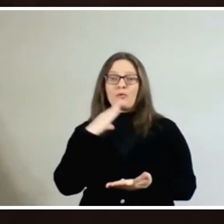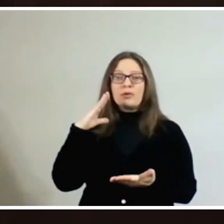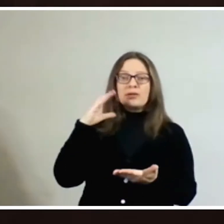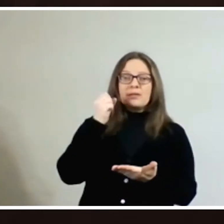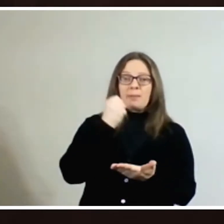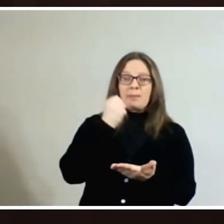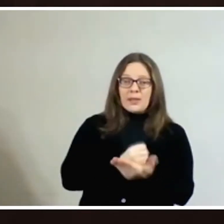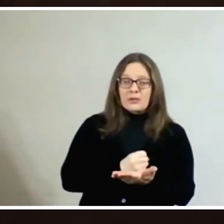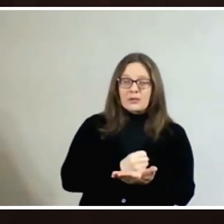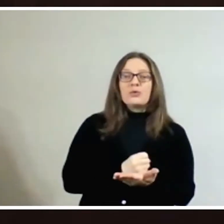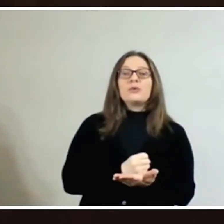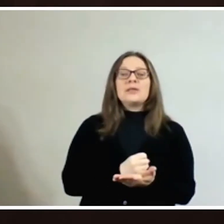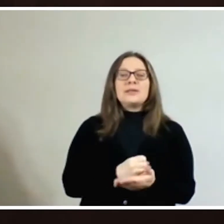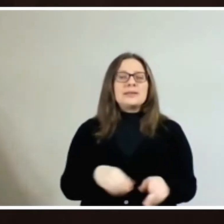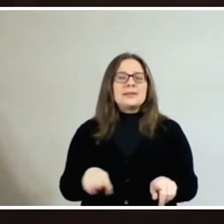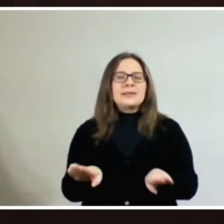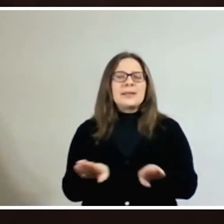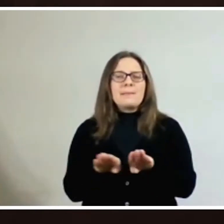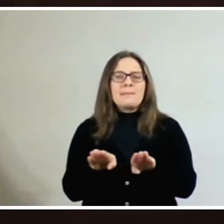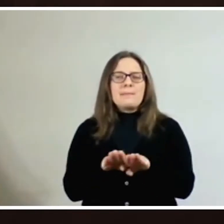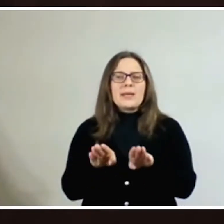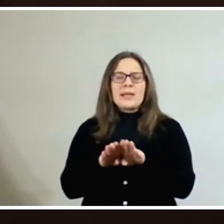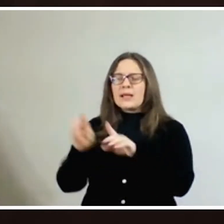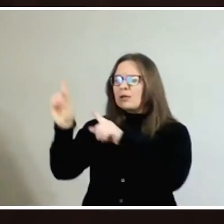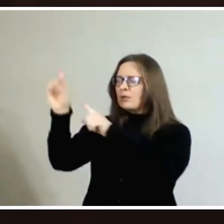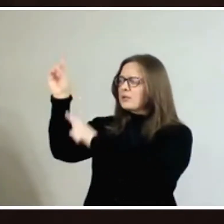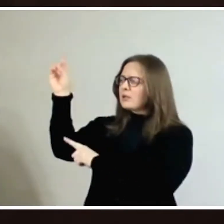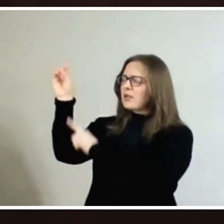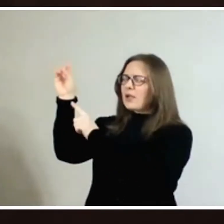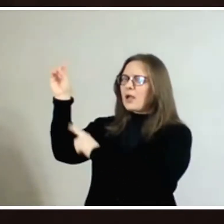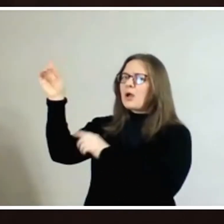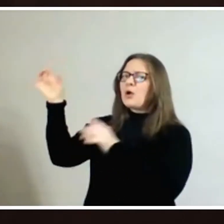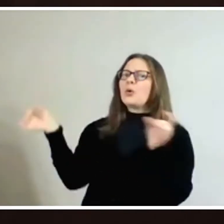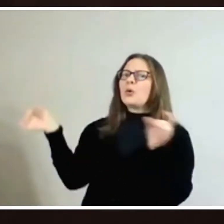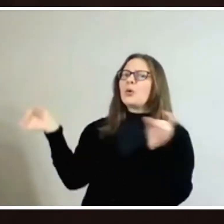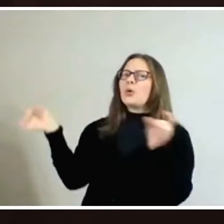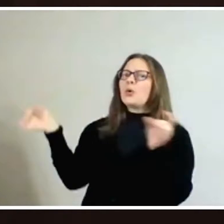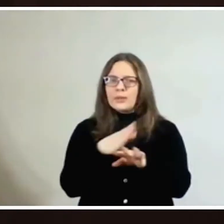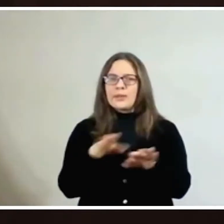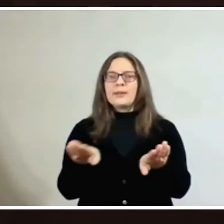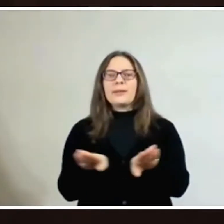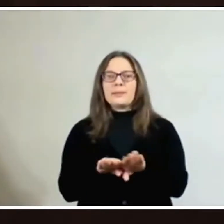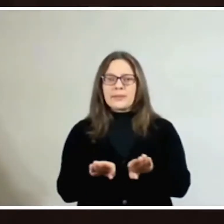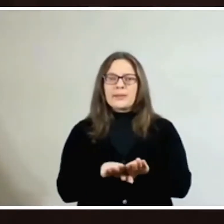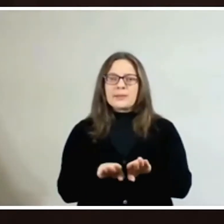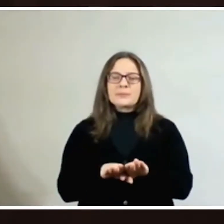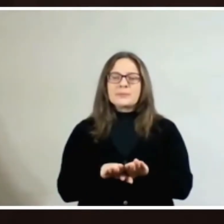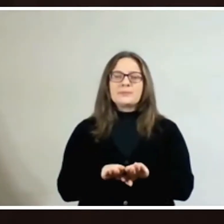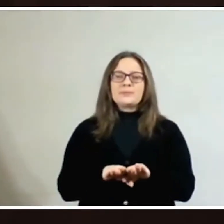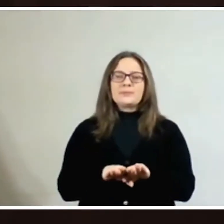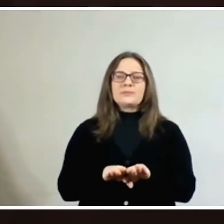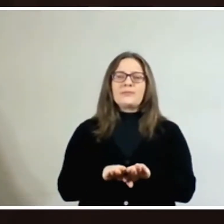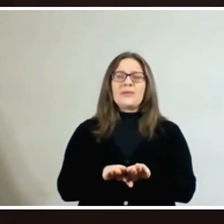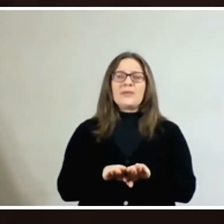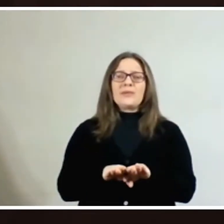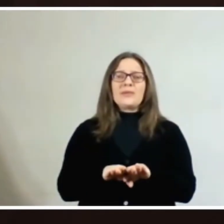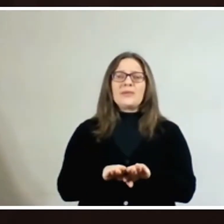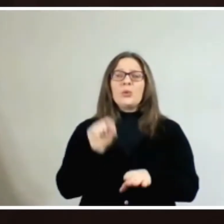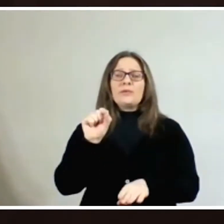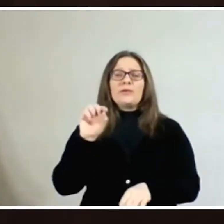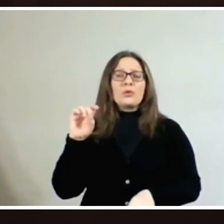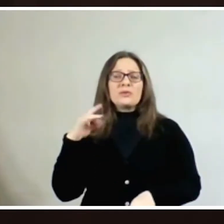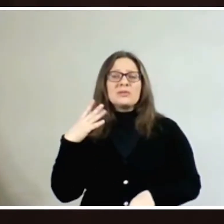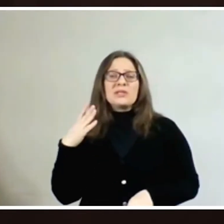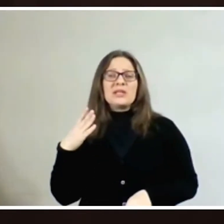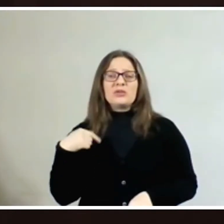Deus, concluir a economia de Deus, né, nos nossos dias, eu acredito, vai acontecer nos nossos dias, tá bom? Então, vamos